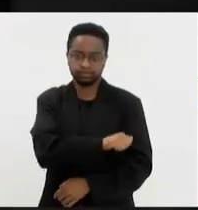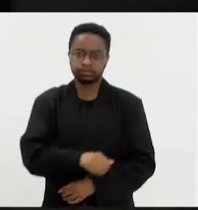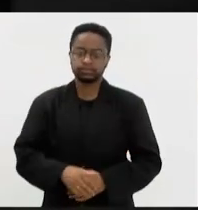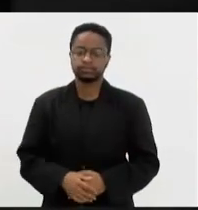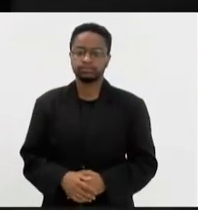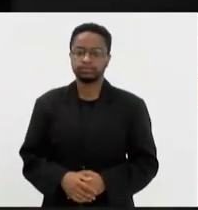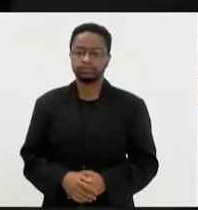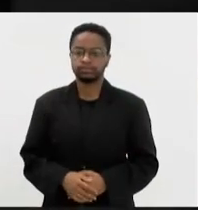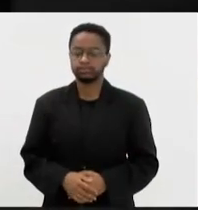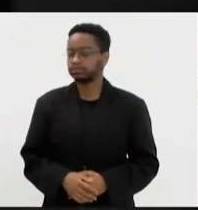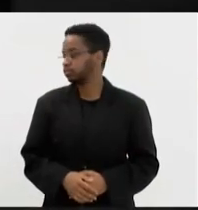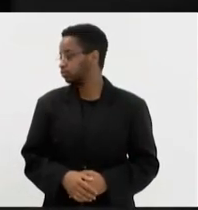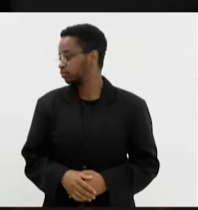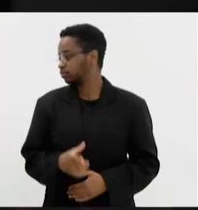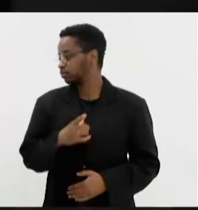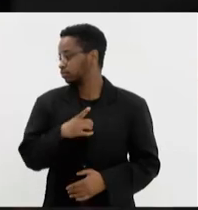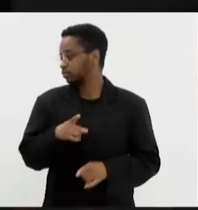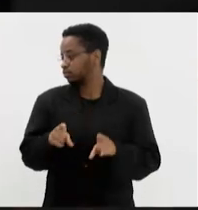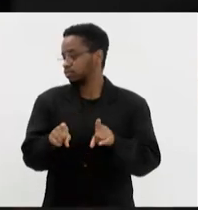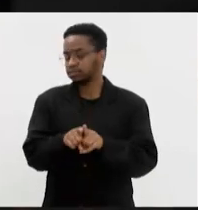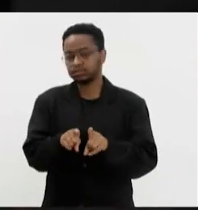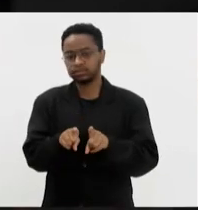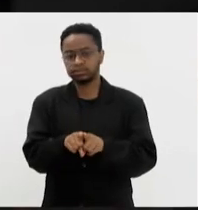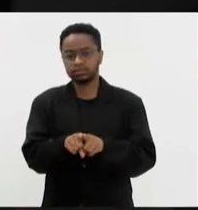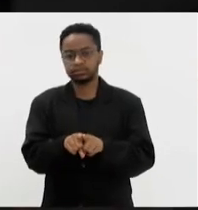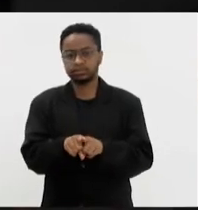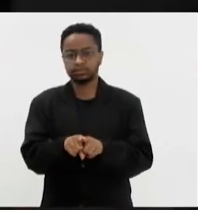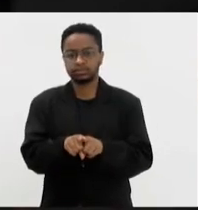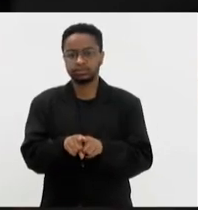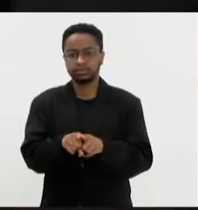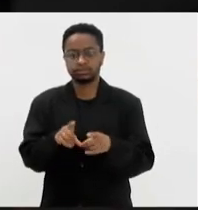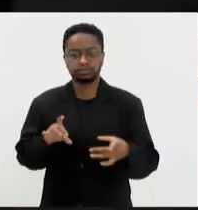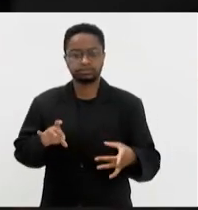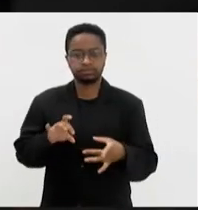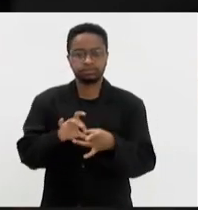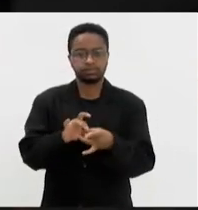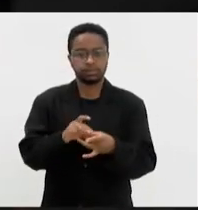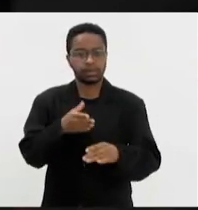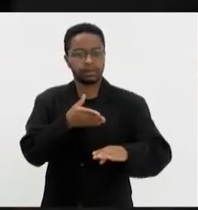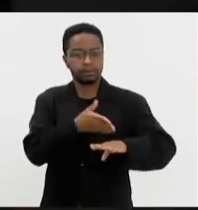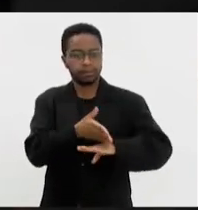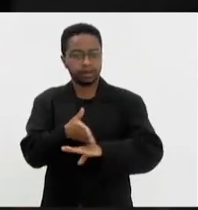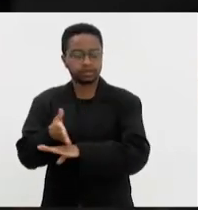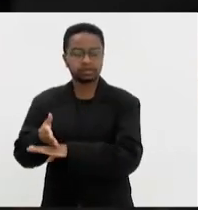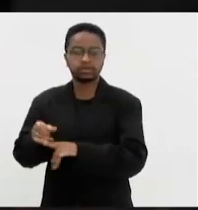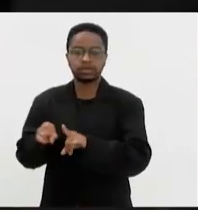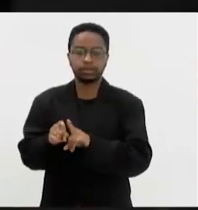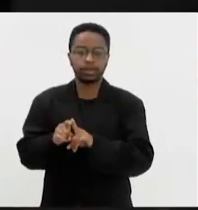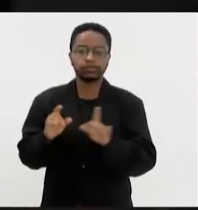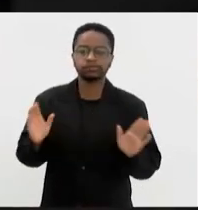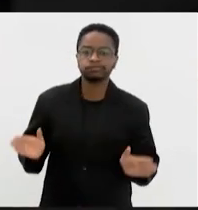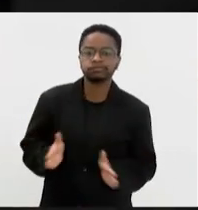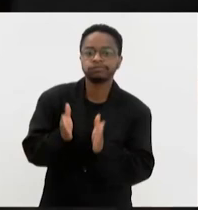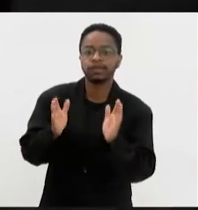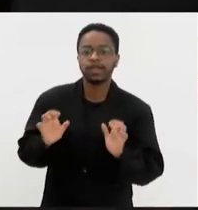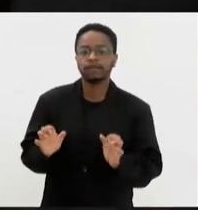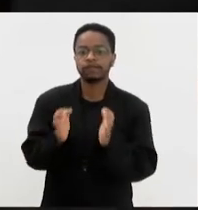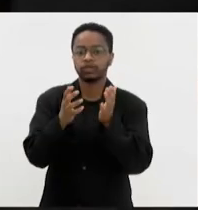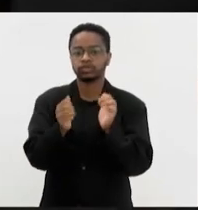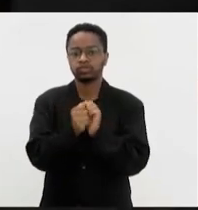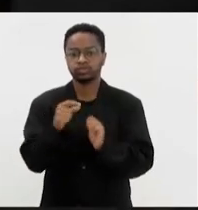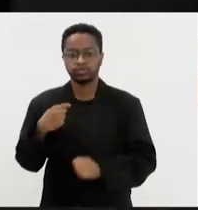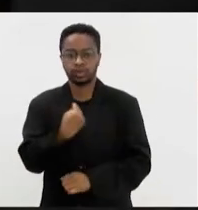nós temos também como coparticipantes e promovendo o evento conosco a escola da